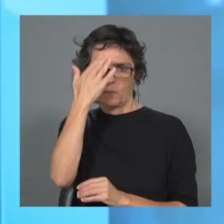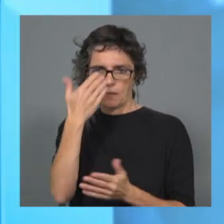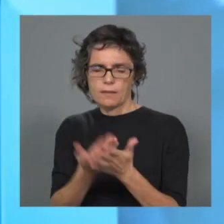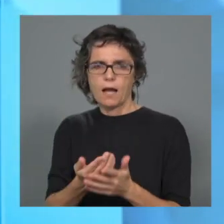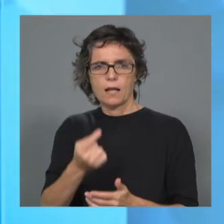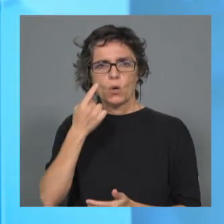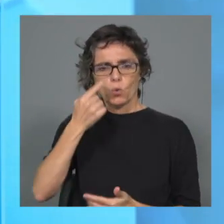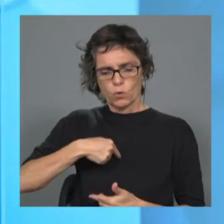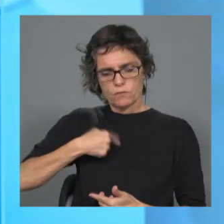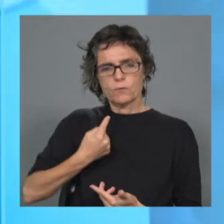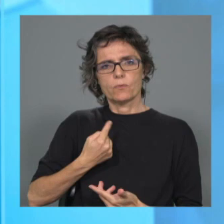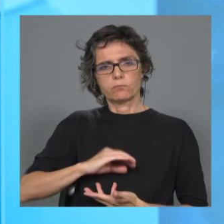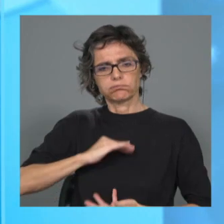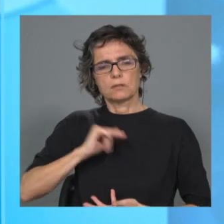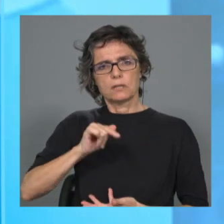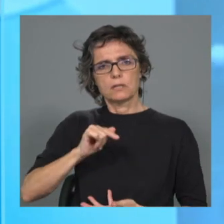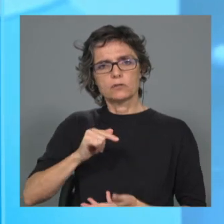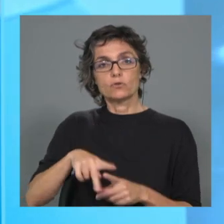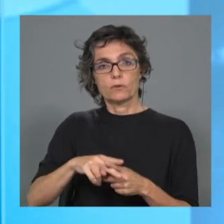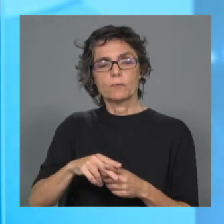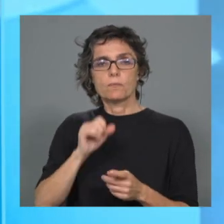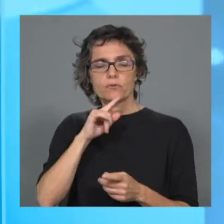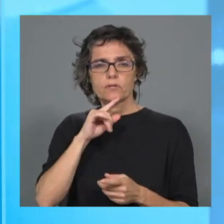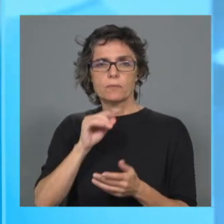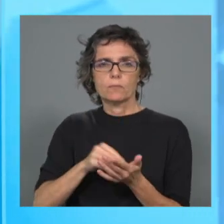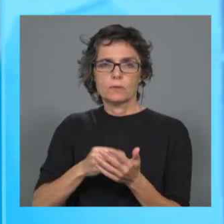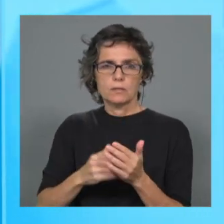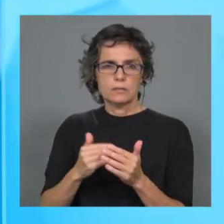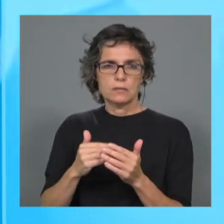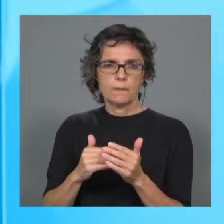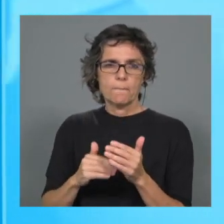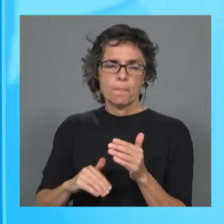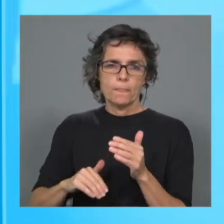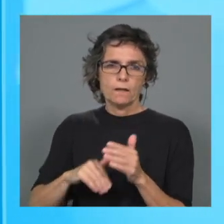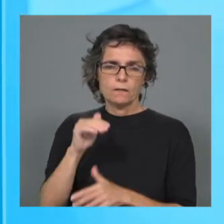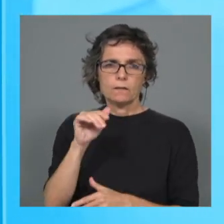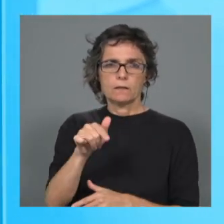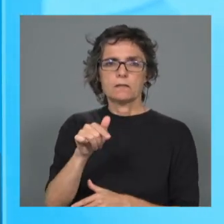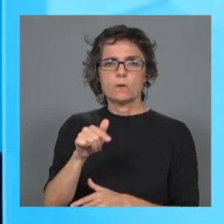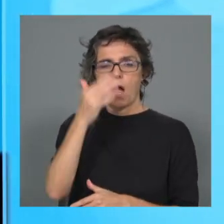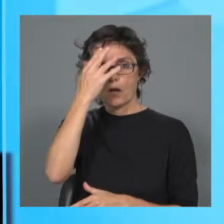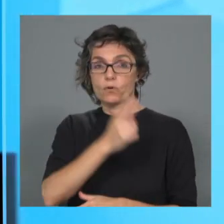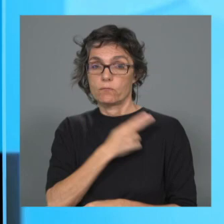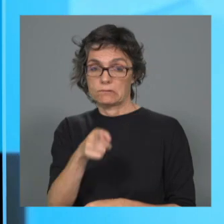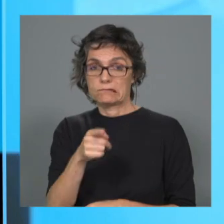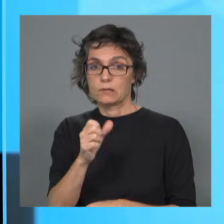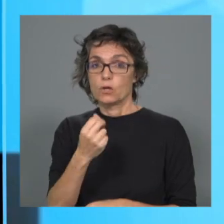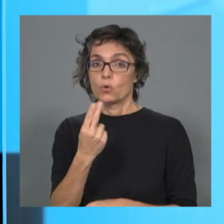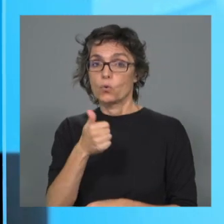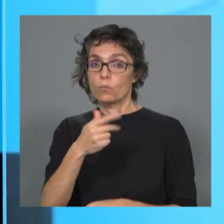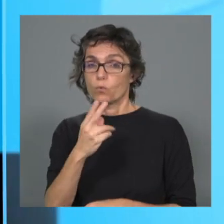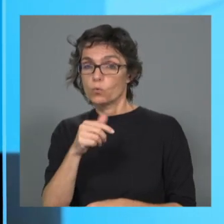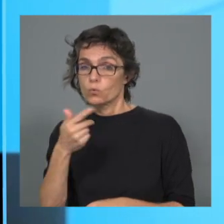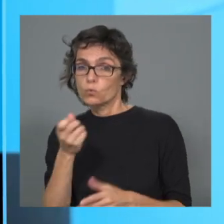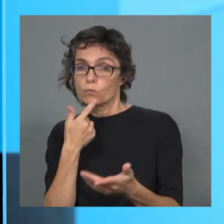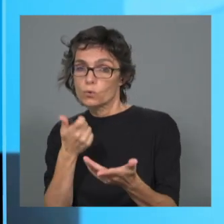são ferramentas para se ultrapassar a pobreza. Acredito que na Academia de Líderes Ubuntu confirmem isso a cada